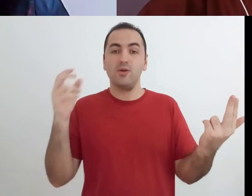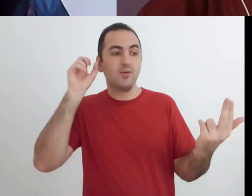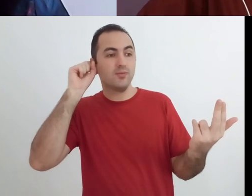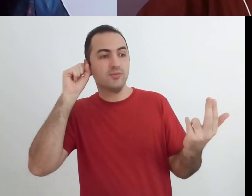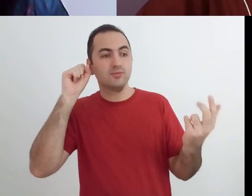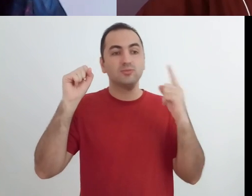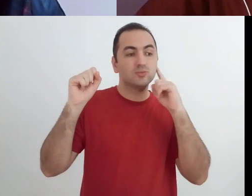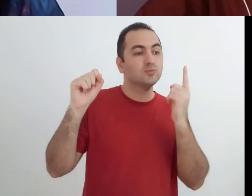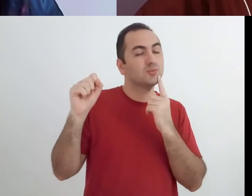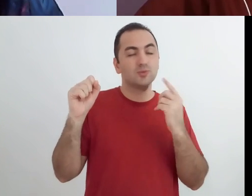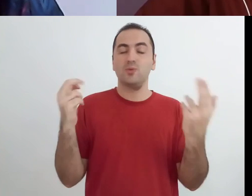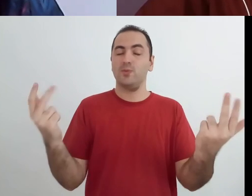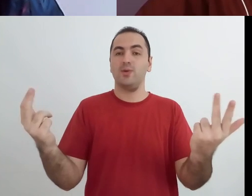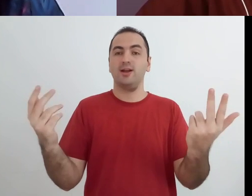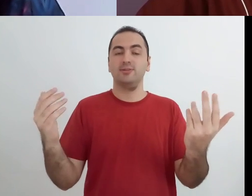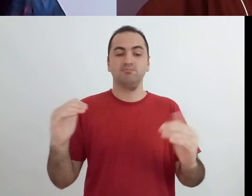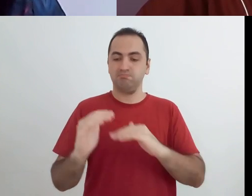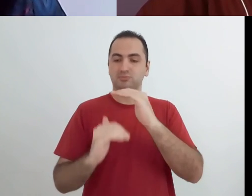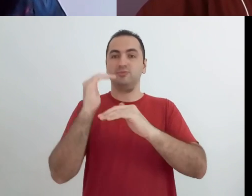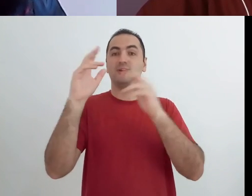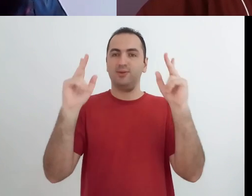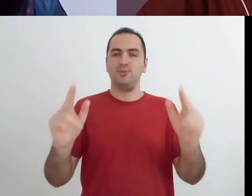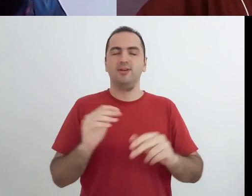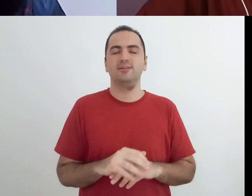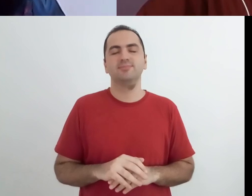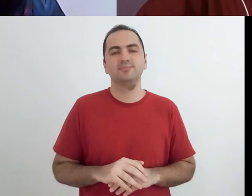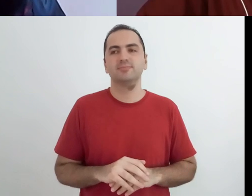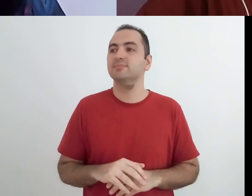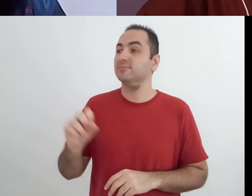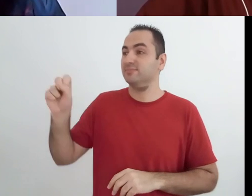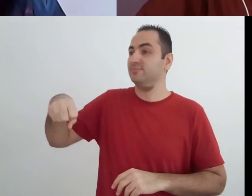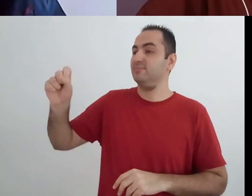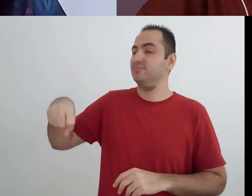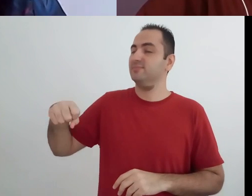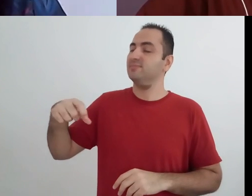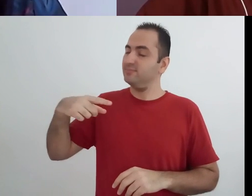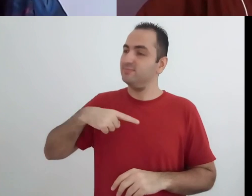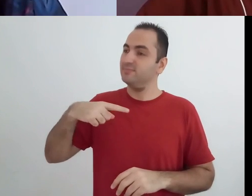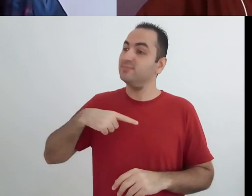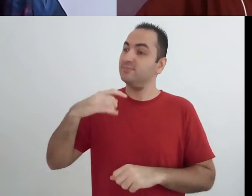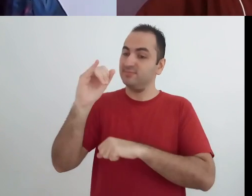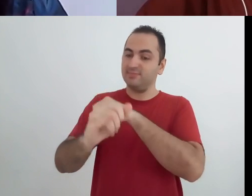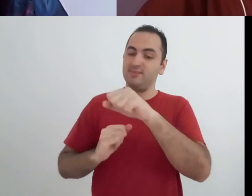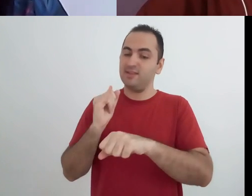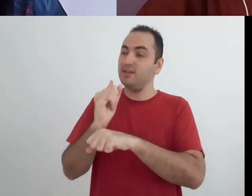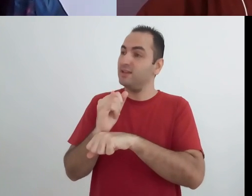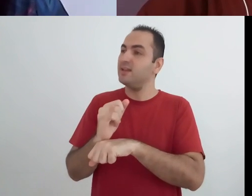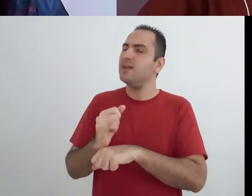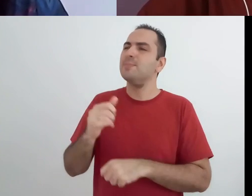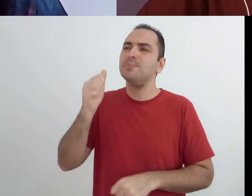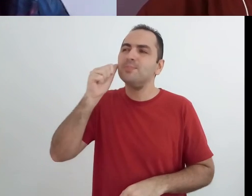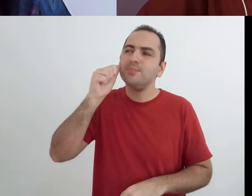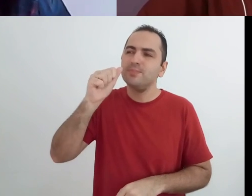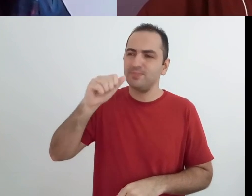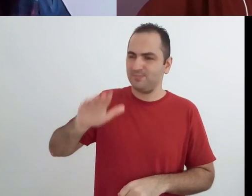É exatamente igual. Se na internet, eu até havia mencionado, né, quando nós conversamos, o Diário